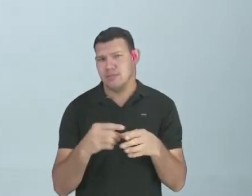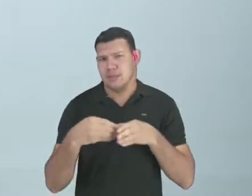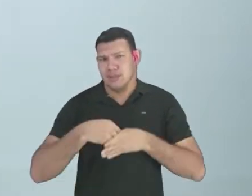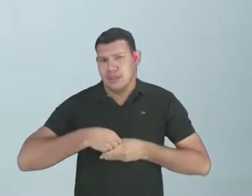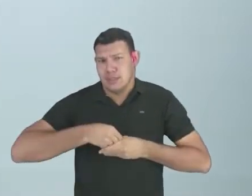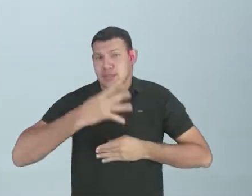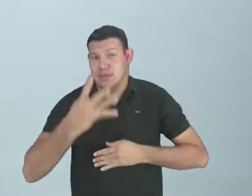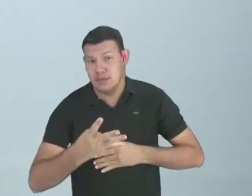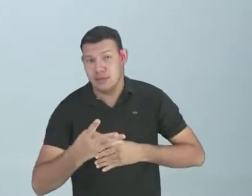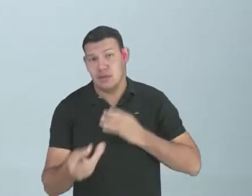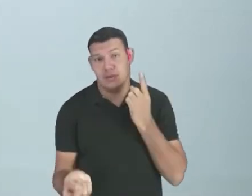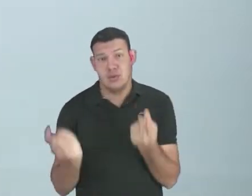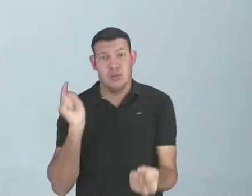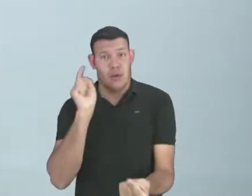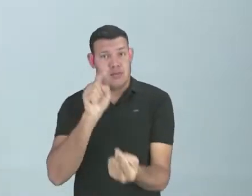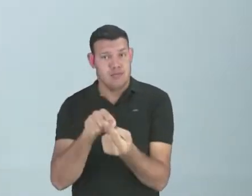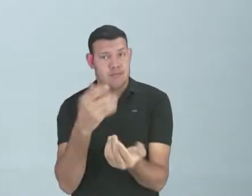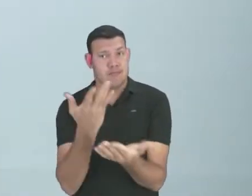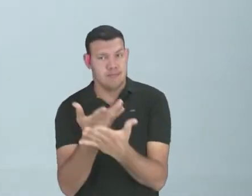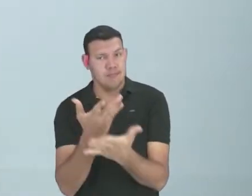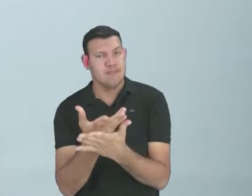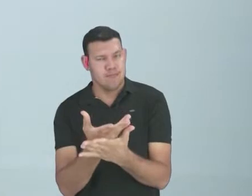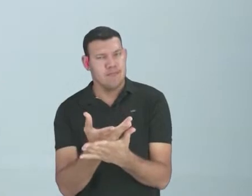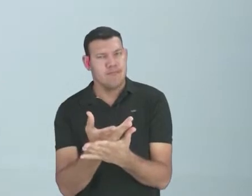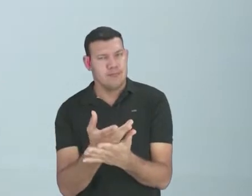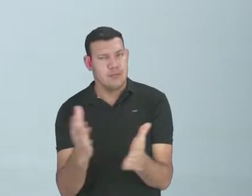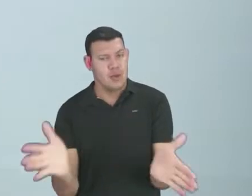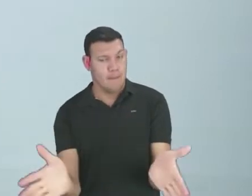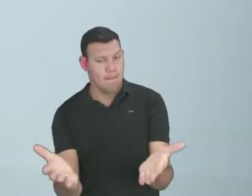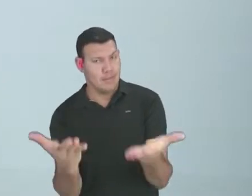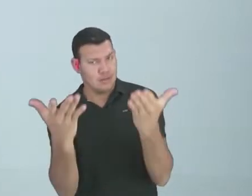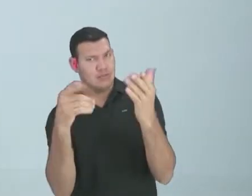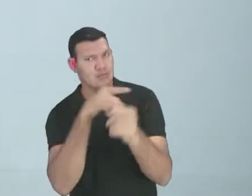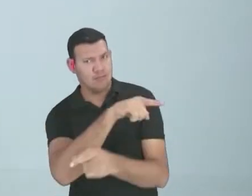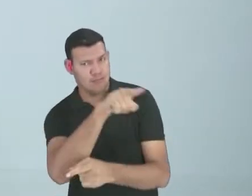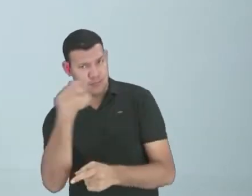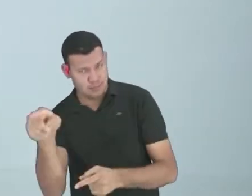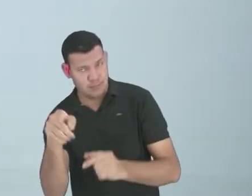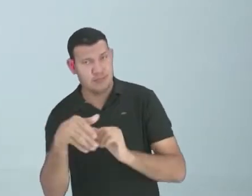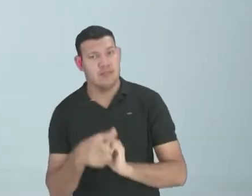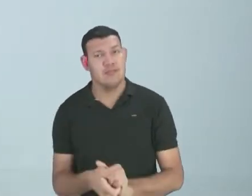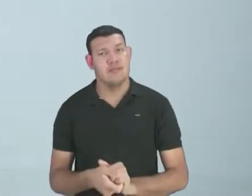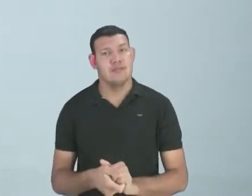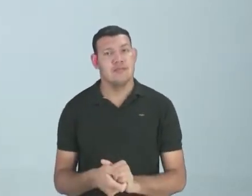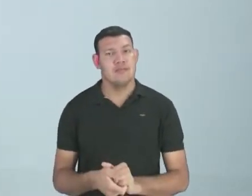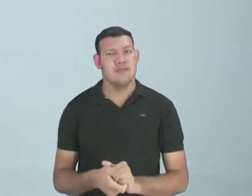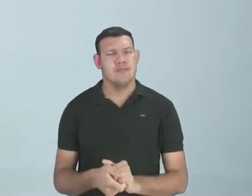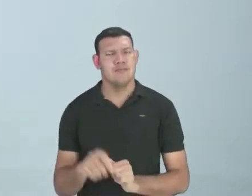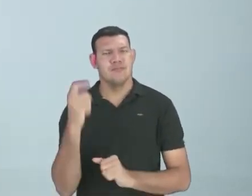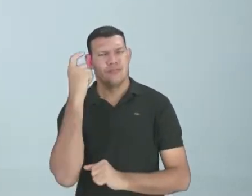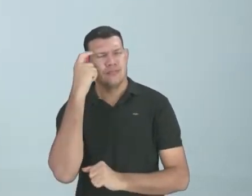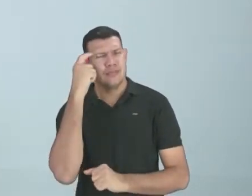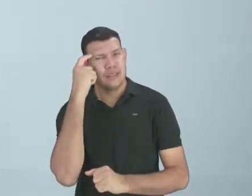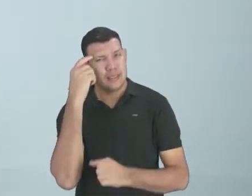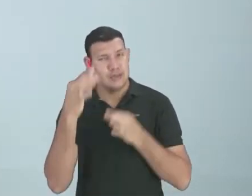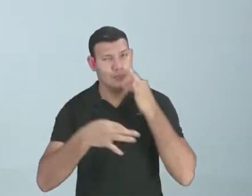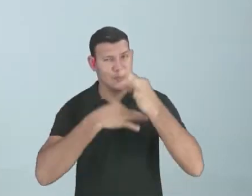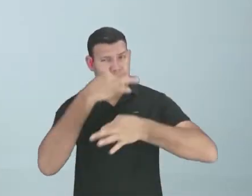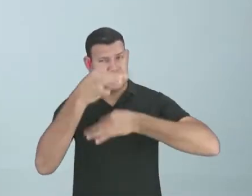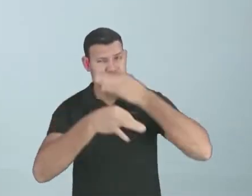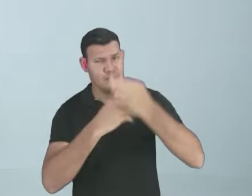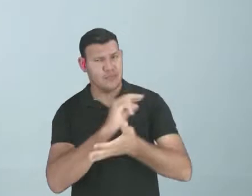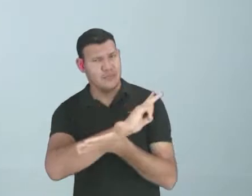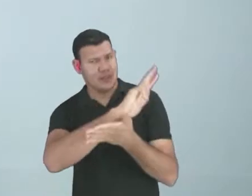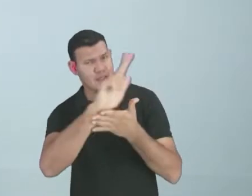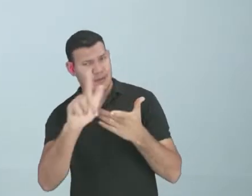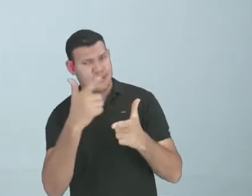objetivo dessa aula é que eu desperte em vocês, né, ou pelo menos né, incite um pensamento crítico diante de vários